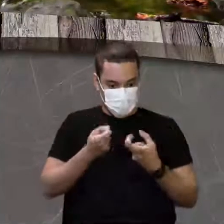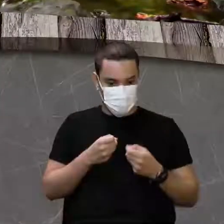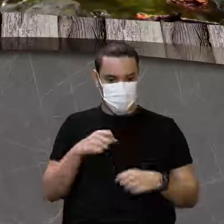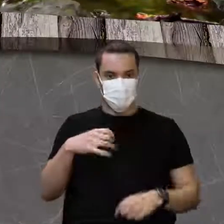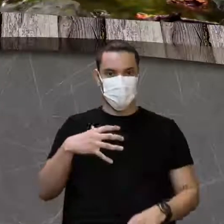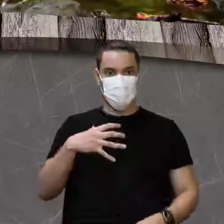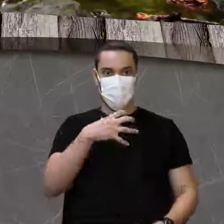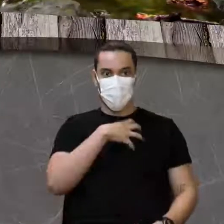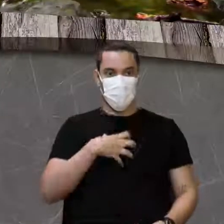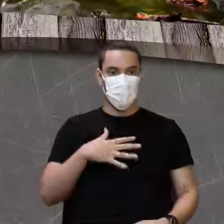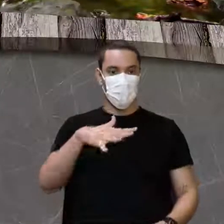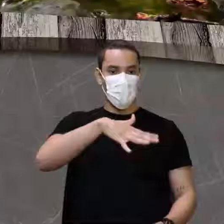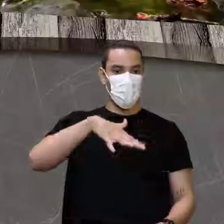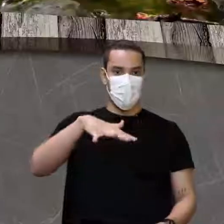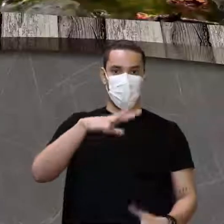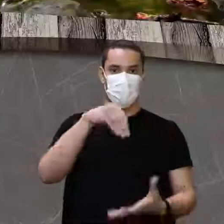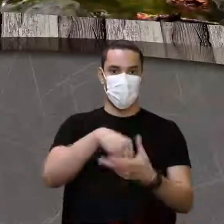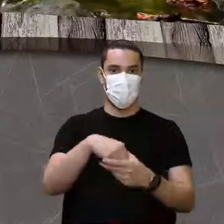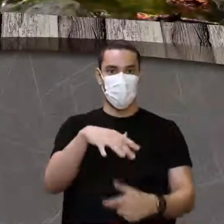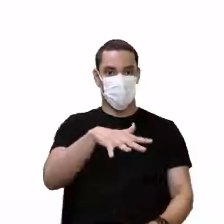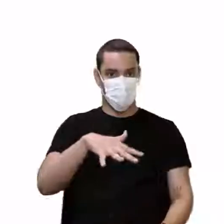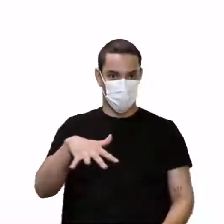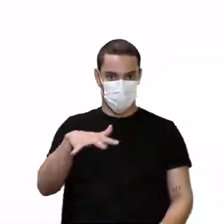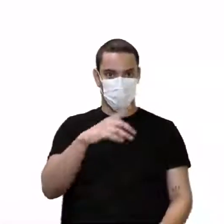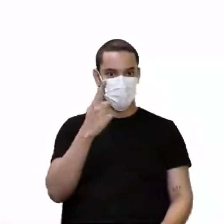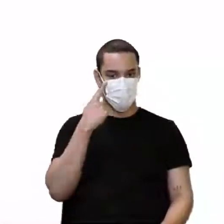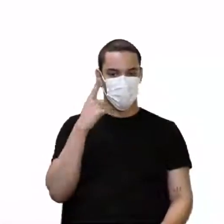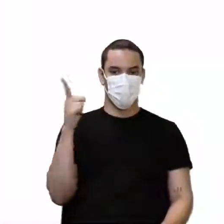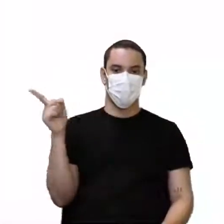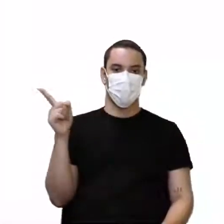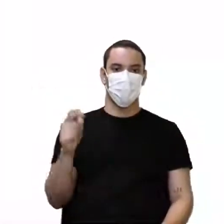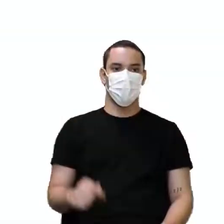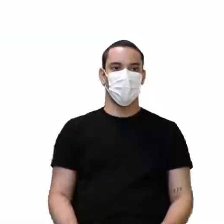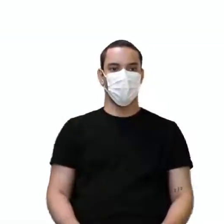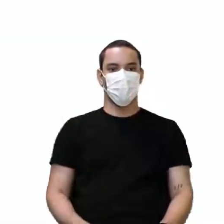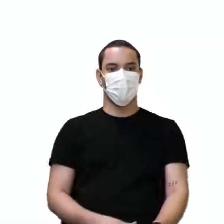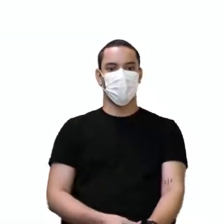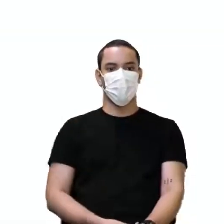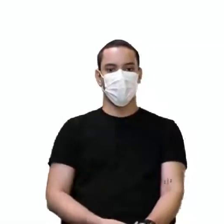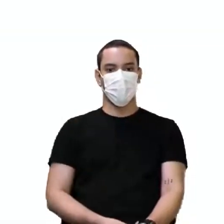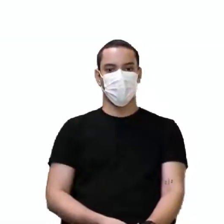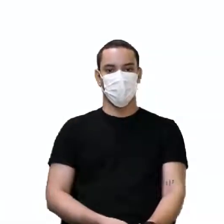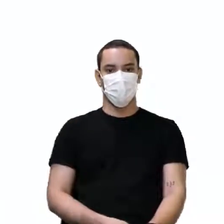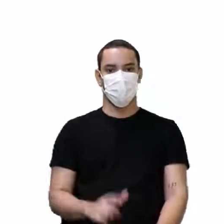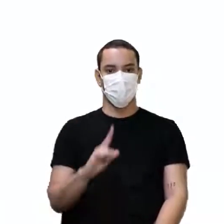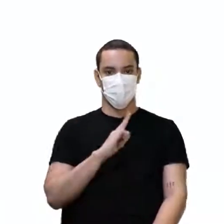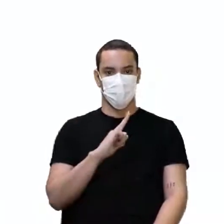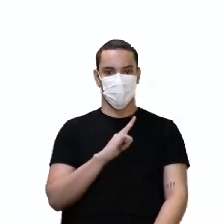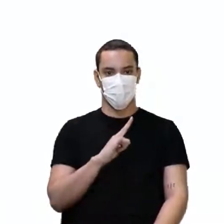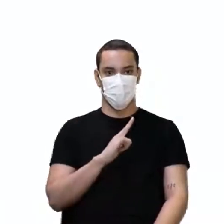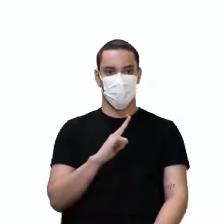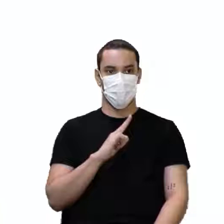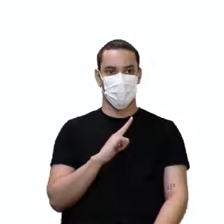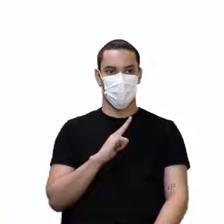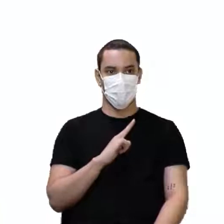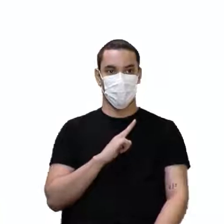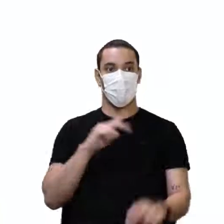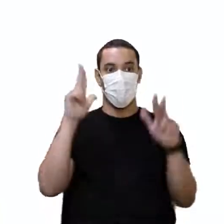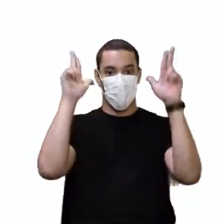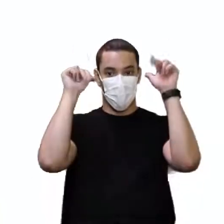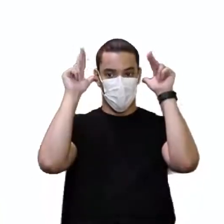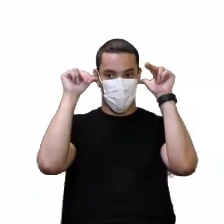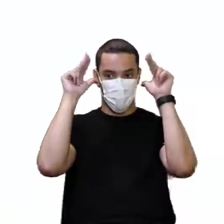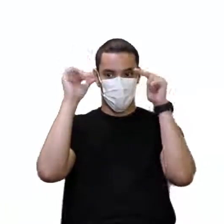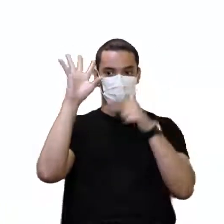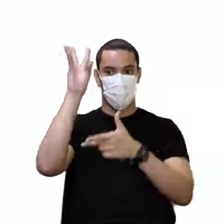desse organismo nesse ambiente. Olha lá a imagem. Então, você tem aí, ó, o cavalo, tá? esse ambiente